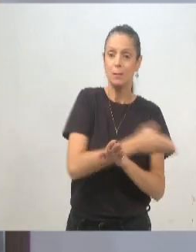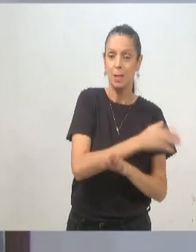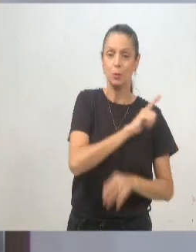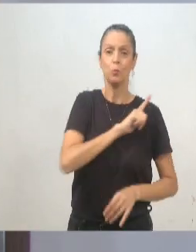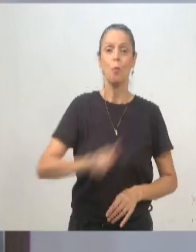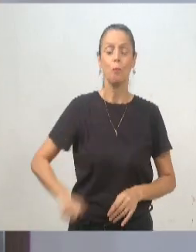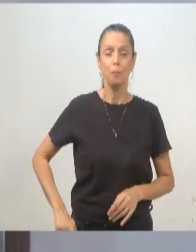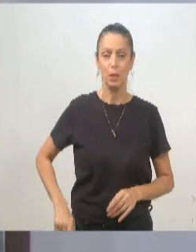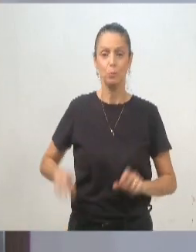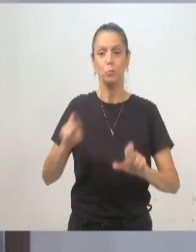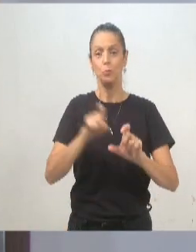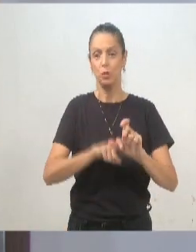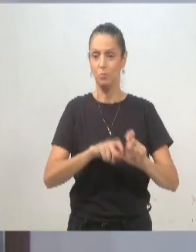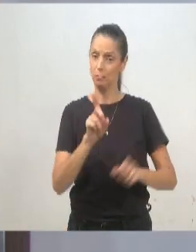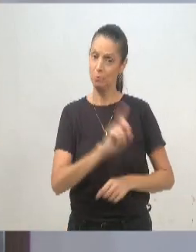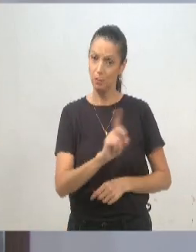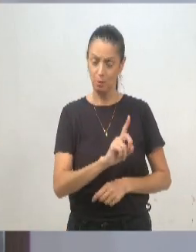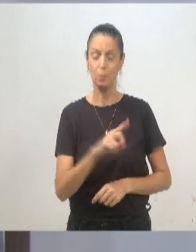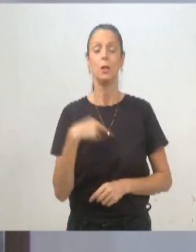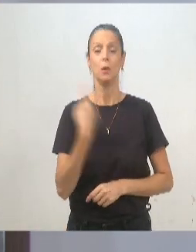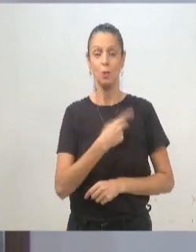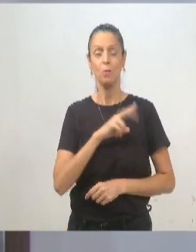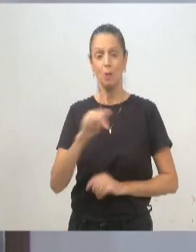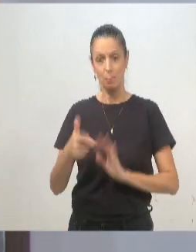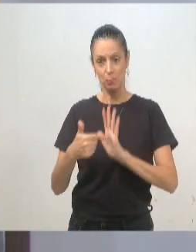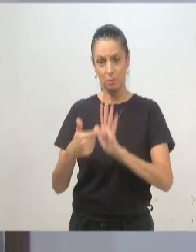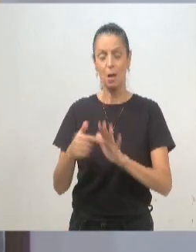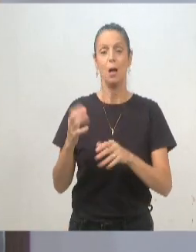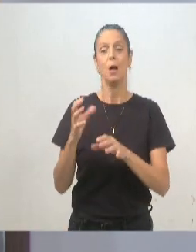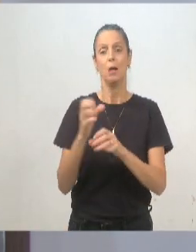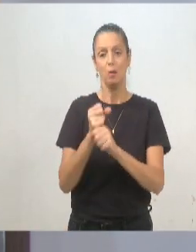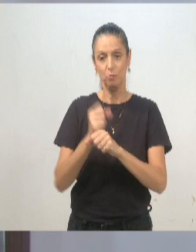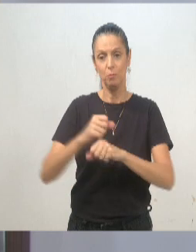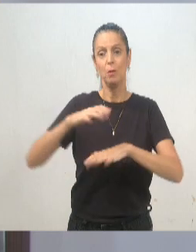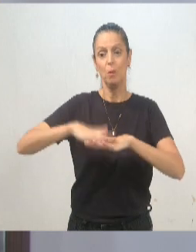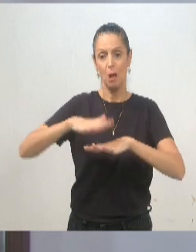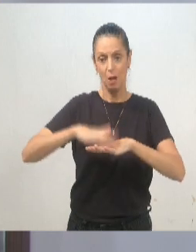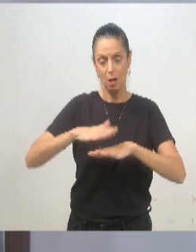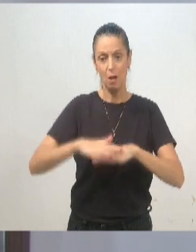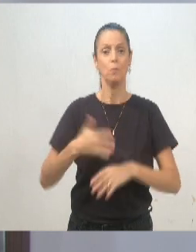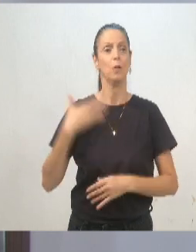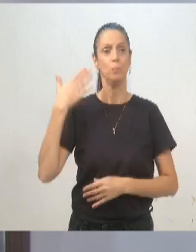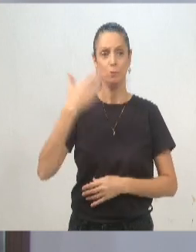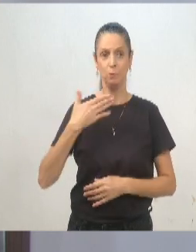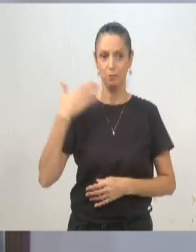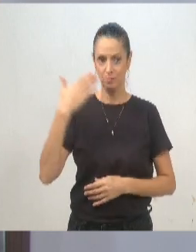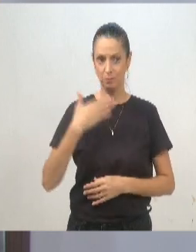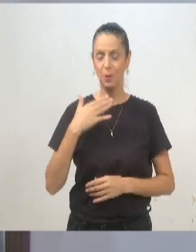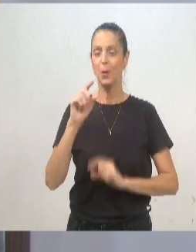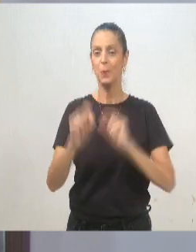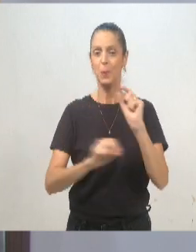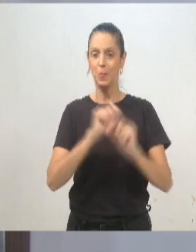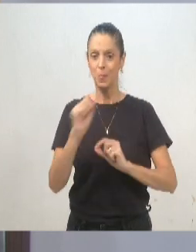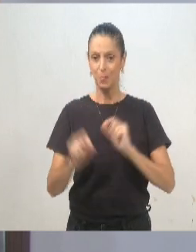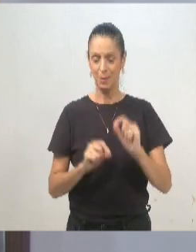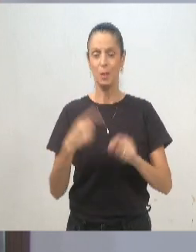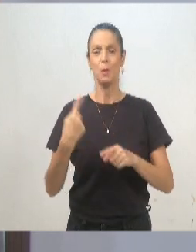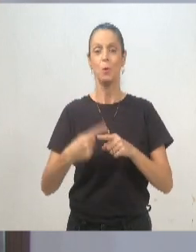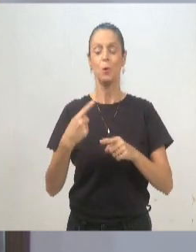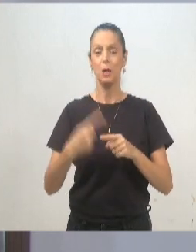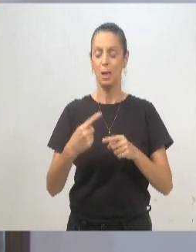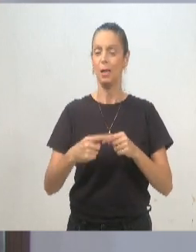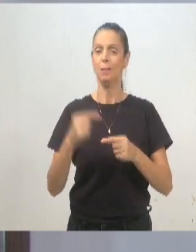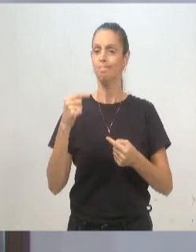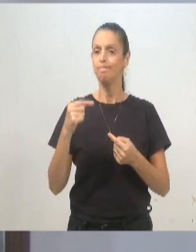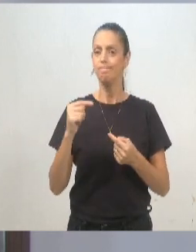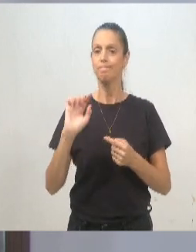é fruto de um cálculo que nós vamos demonstrar aqui durante a minha fala, que é exatamente uma questão do descompasso